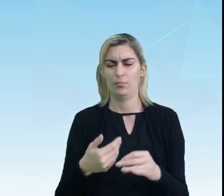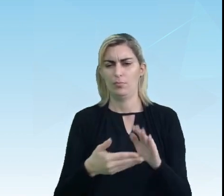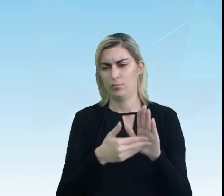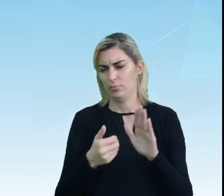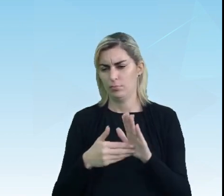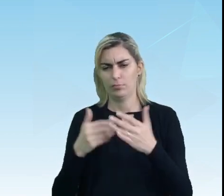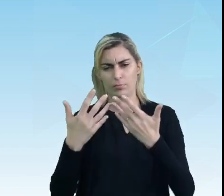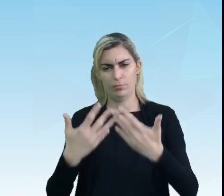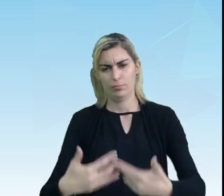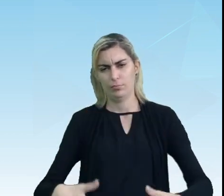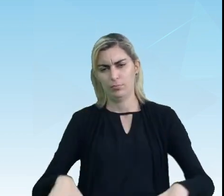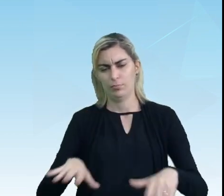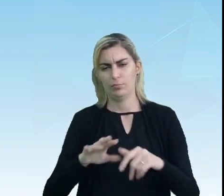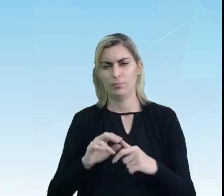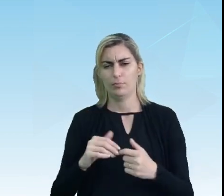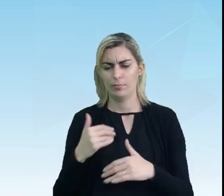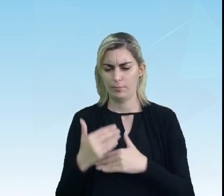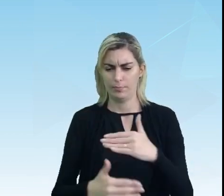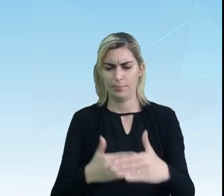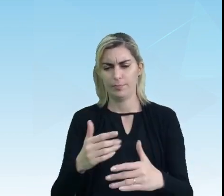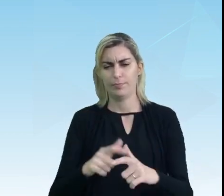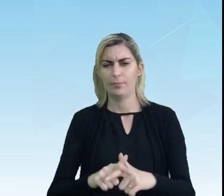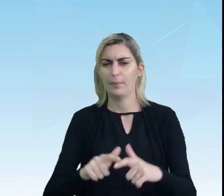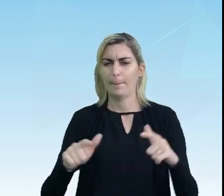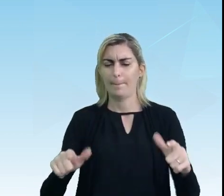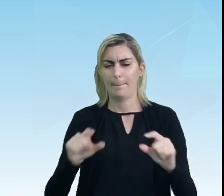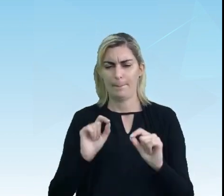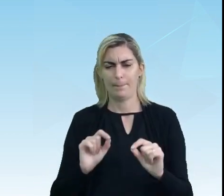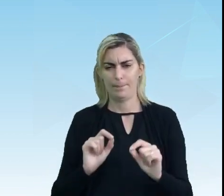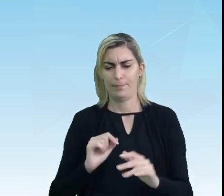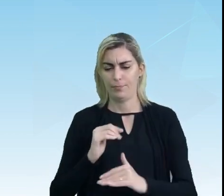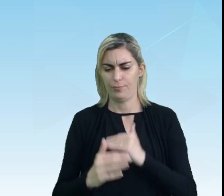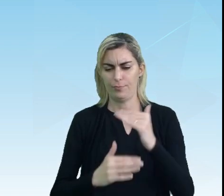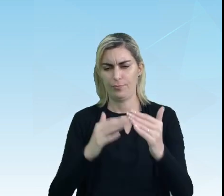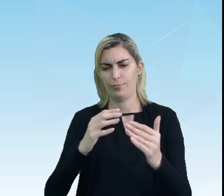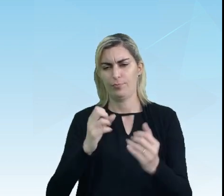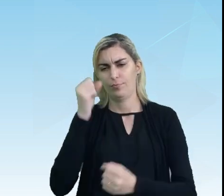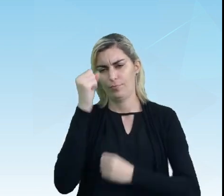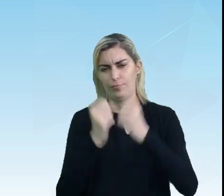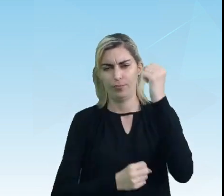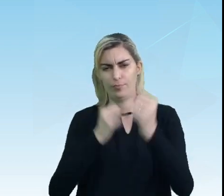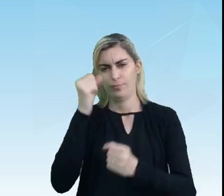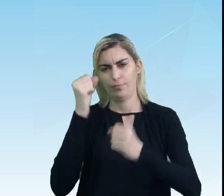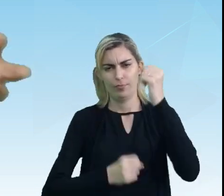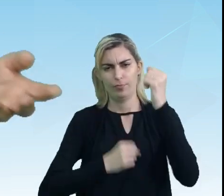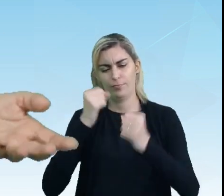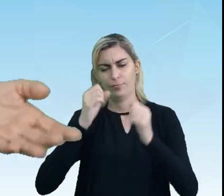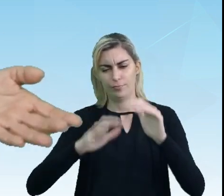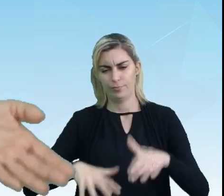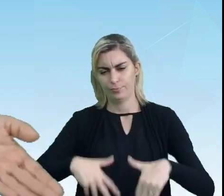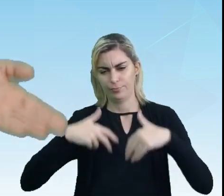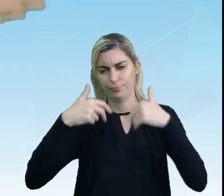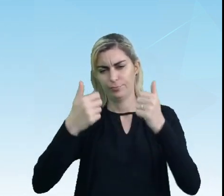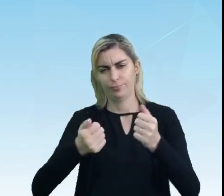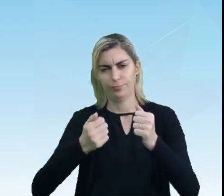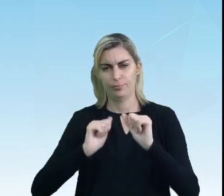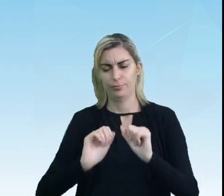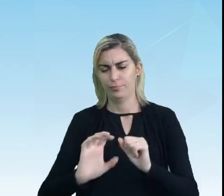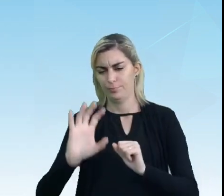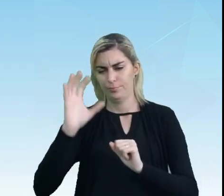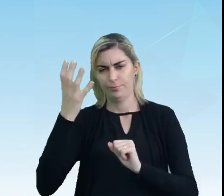recursos naturais e com isso vai gerando mais o quê? Desenvolvimento industrial, vai melhorar bastante. O que aconteceu nos